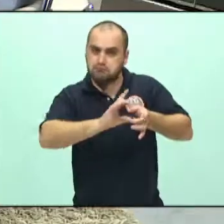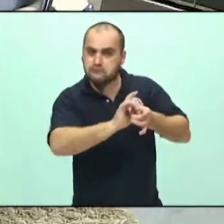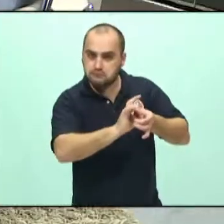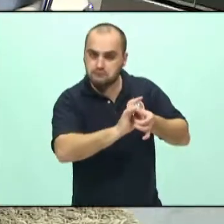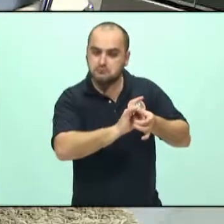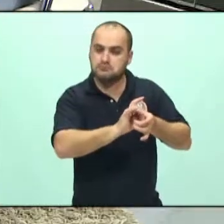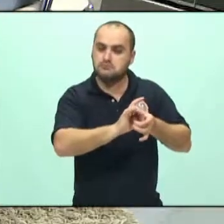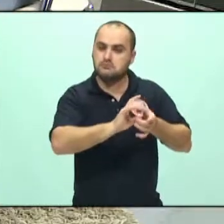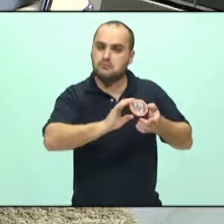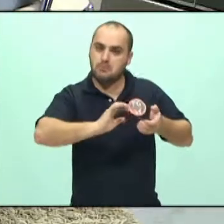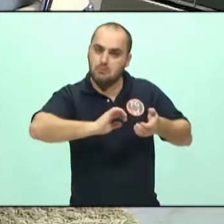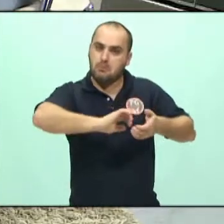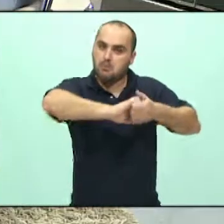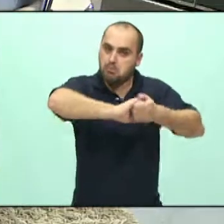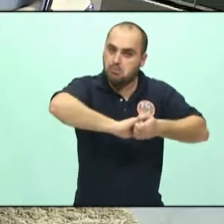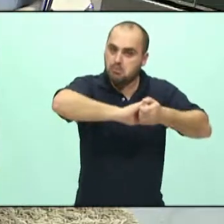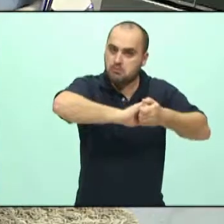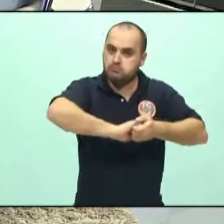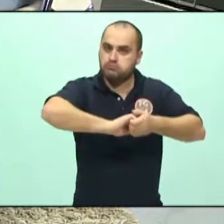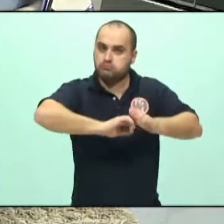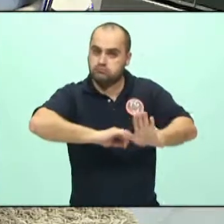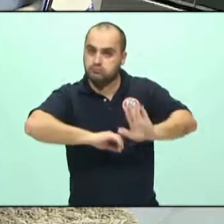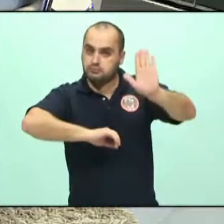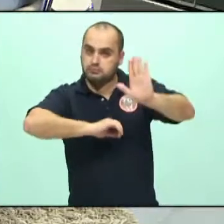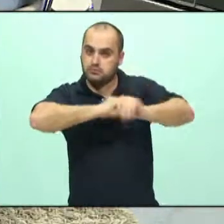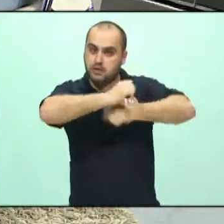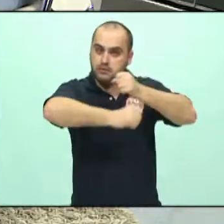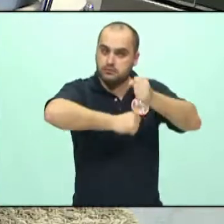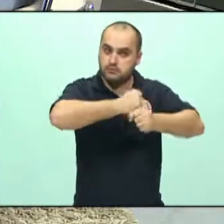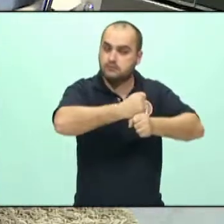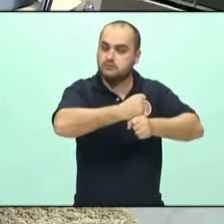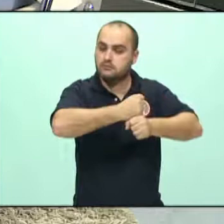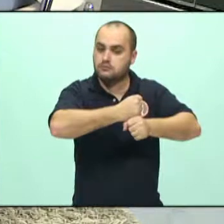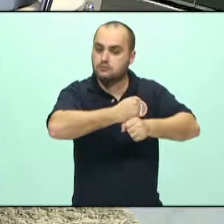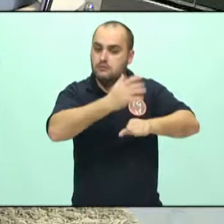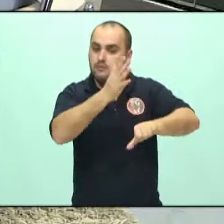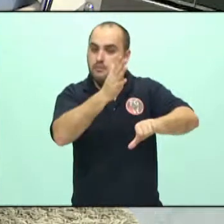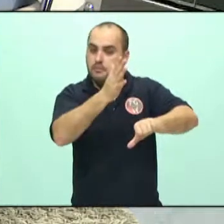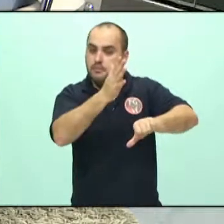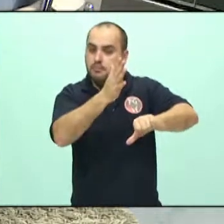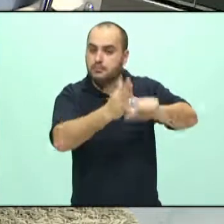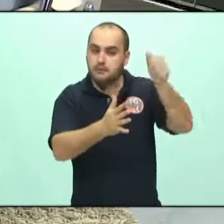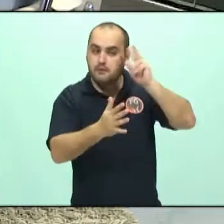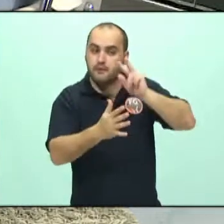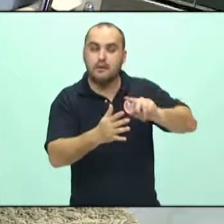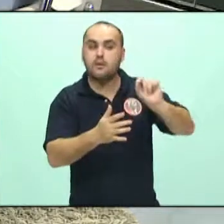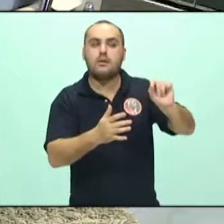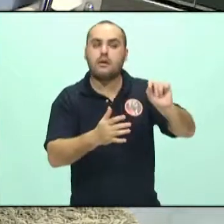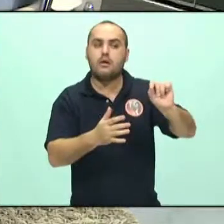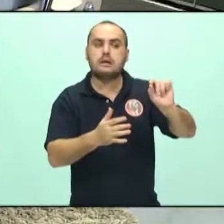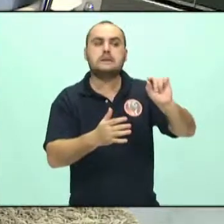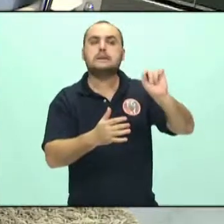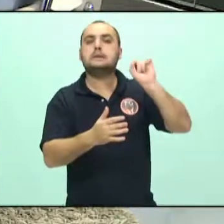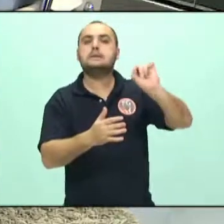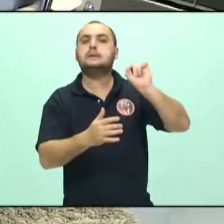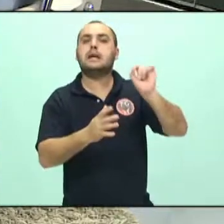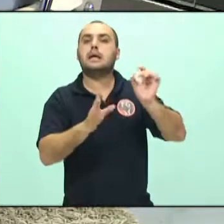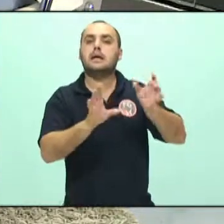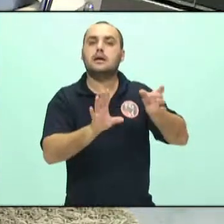coligação, algum acordo para a eleição do ano que vem, a primeira coisa que eu vou olhar é quem está nessa